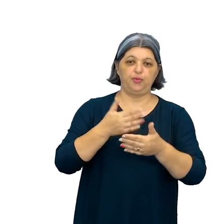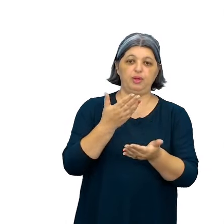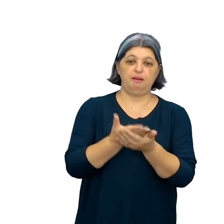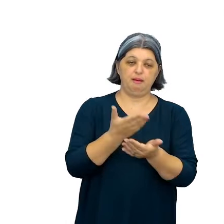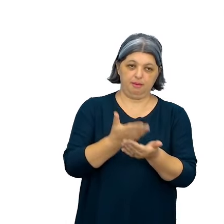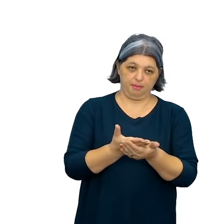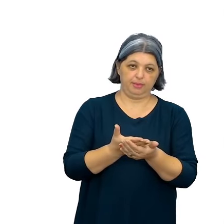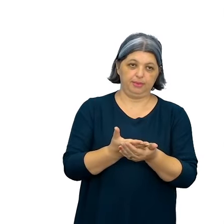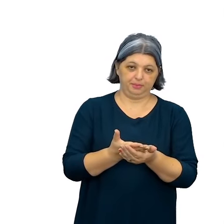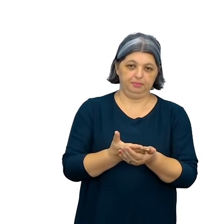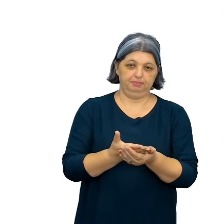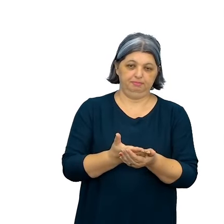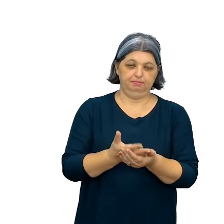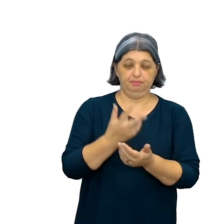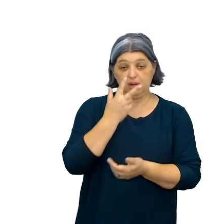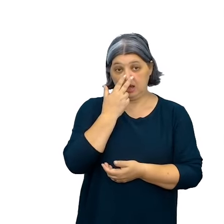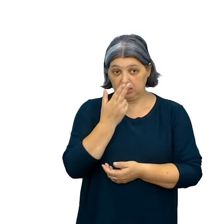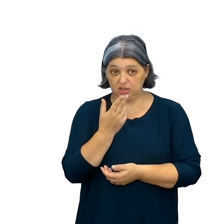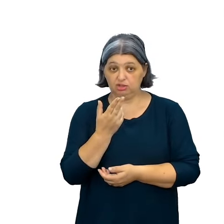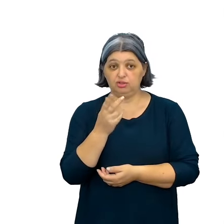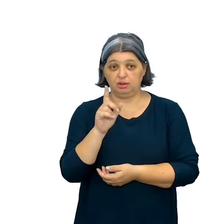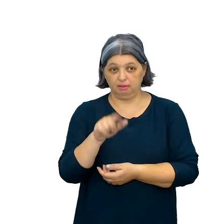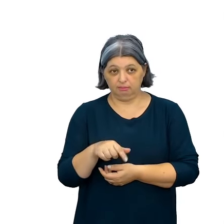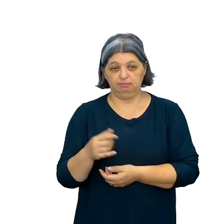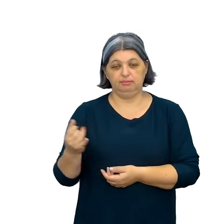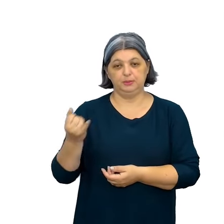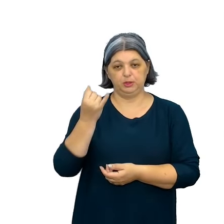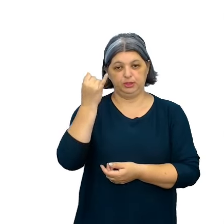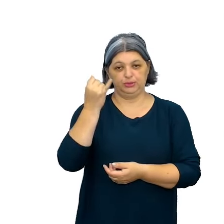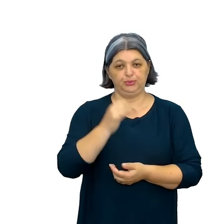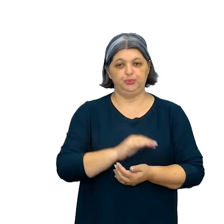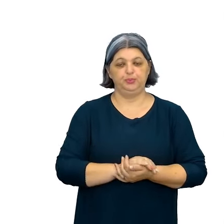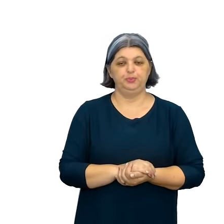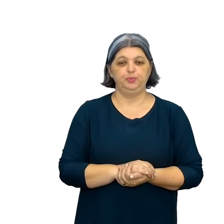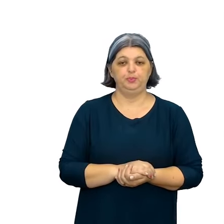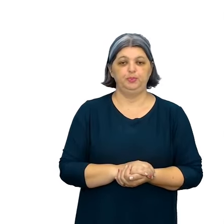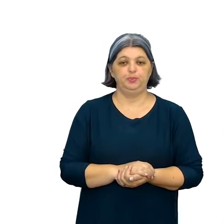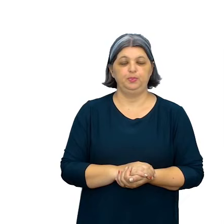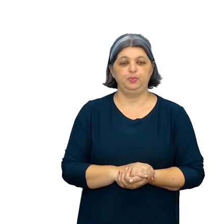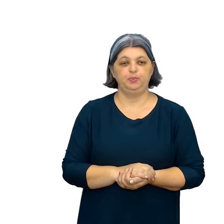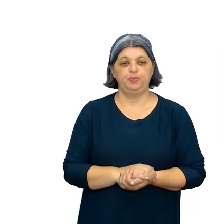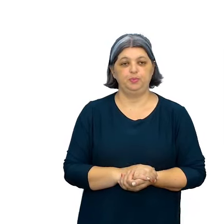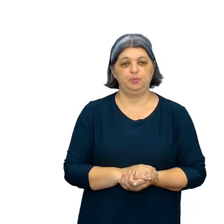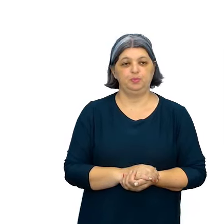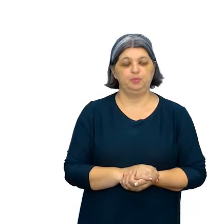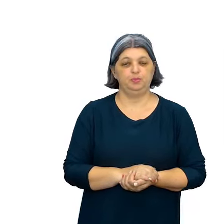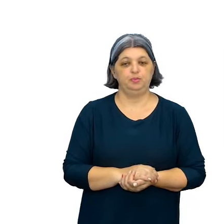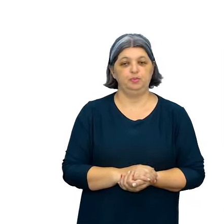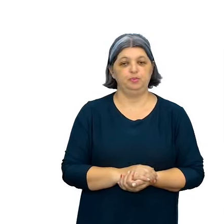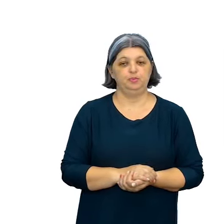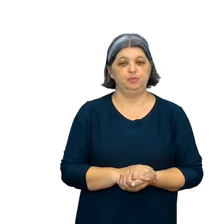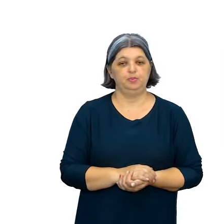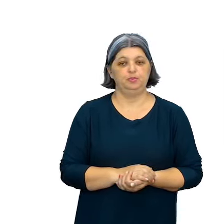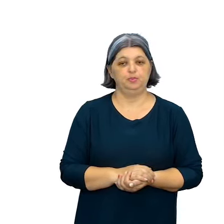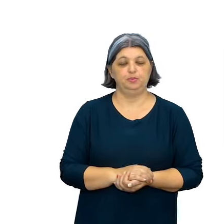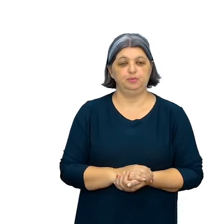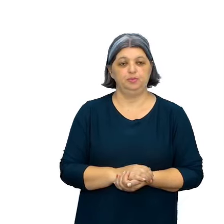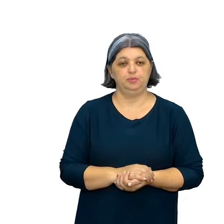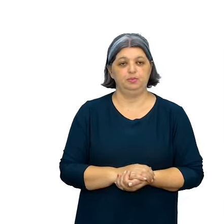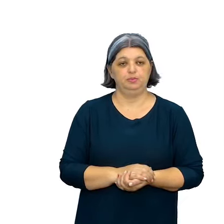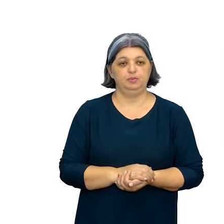aulas, se achar que ela é factível, tá? Muito bem. Agora vamos falar um pouquinho